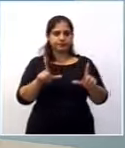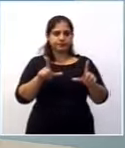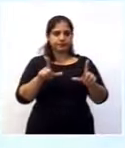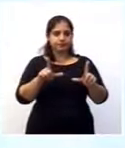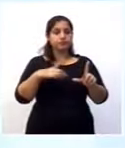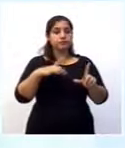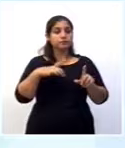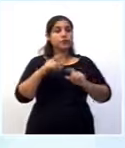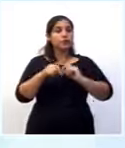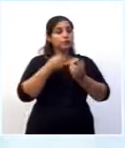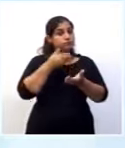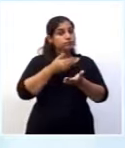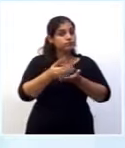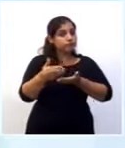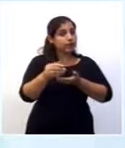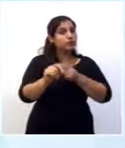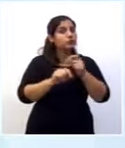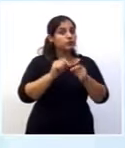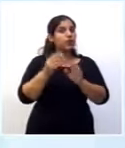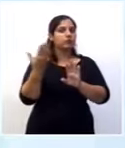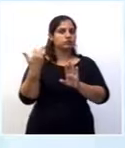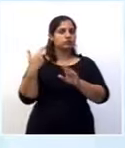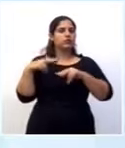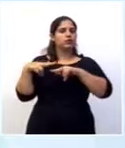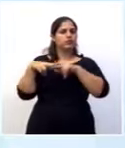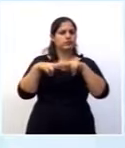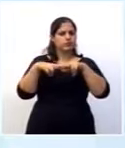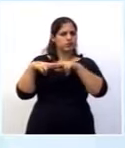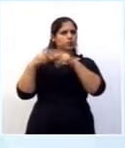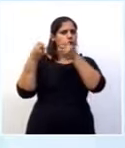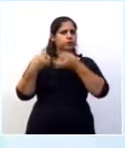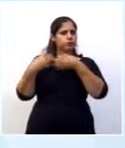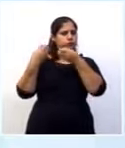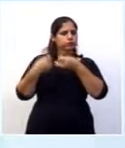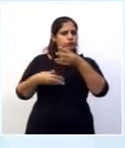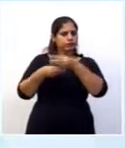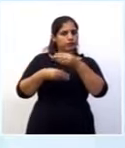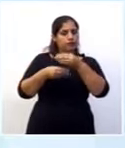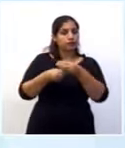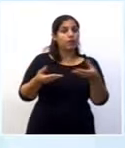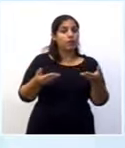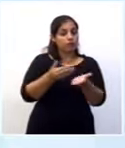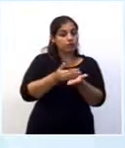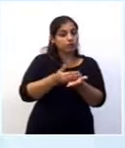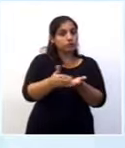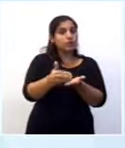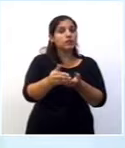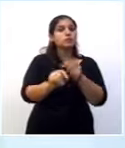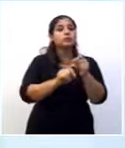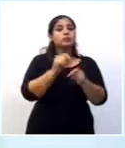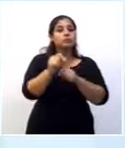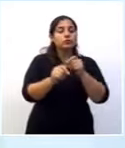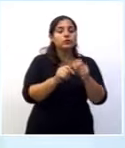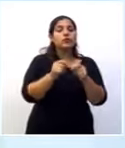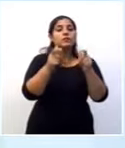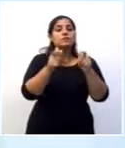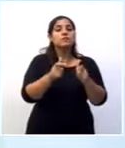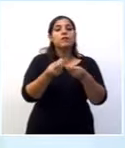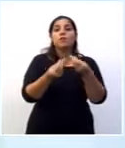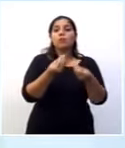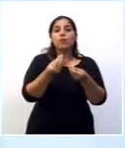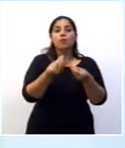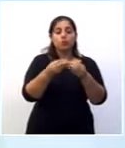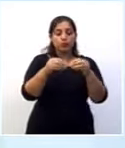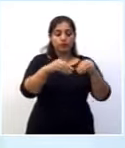slide, nós vamos dar início, aí nós tivemos a retomada do que nós vimos na aula passada e vamos começar aí com as gêneses geoeconômica do